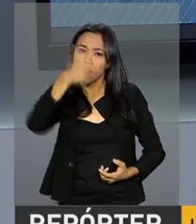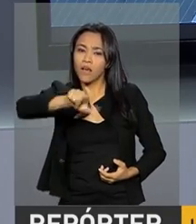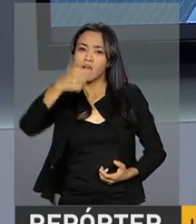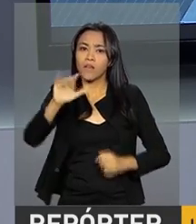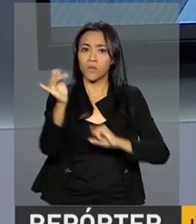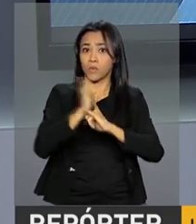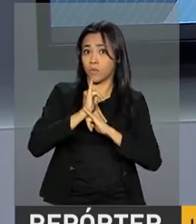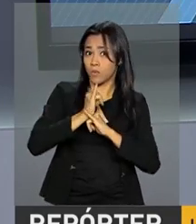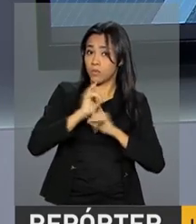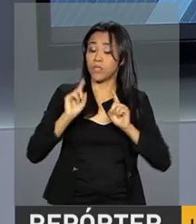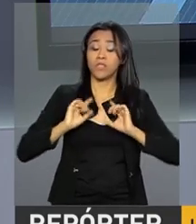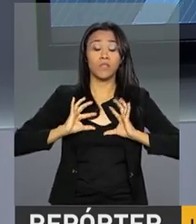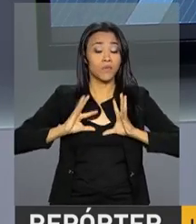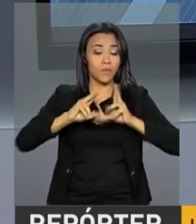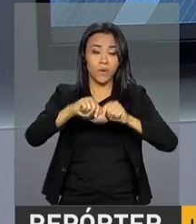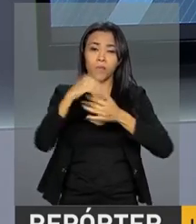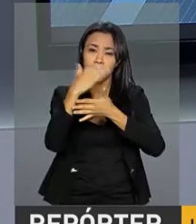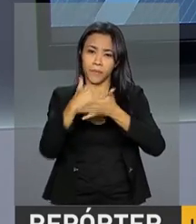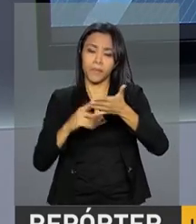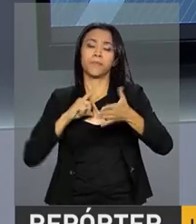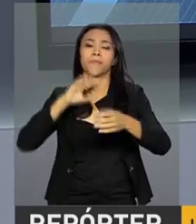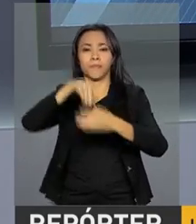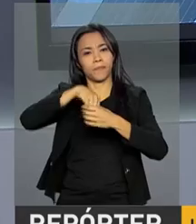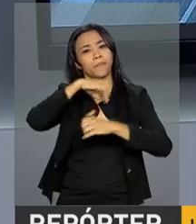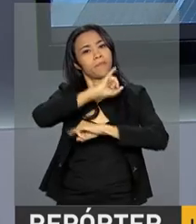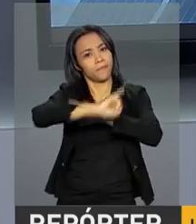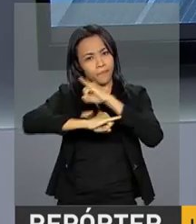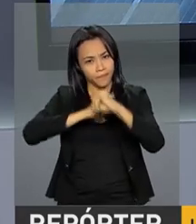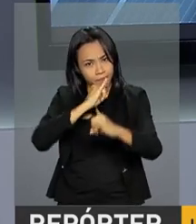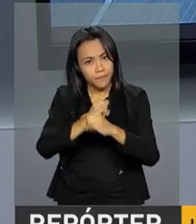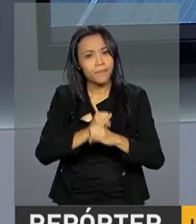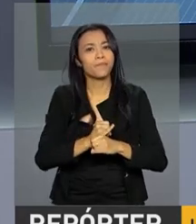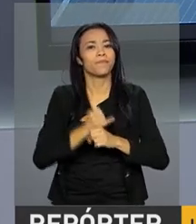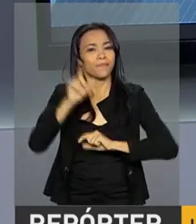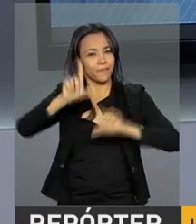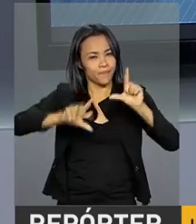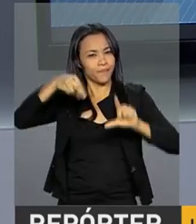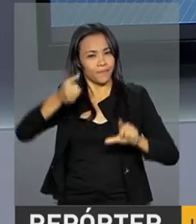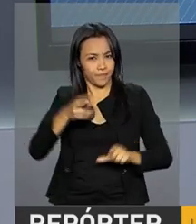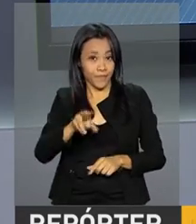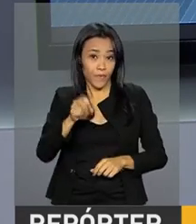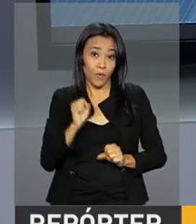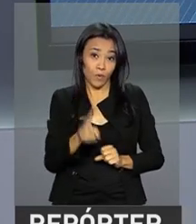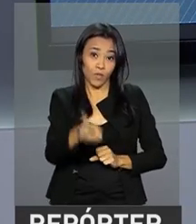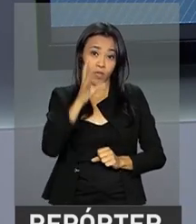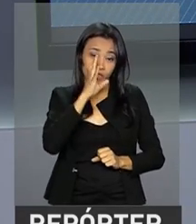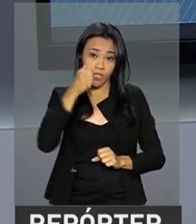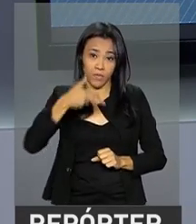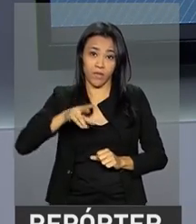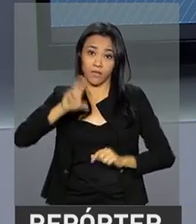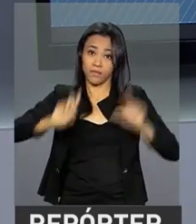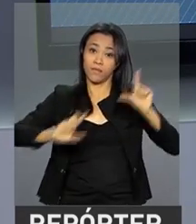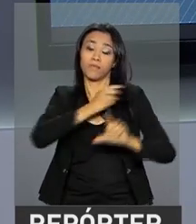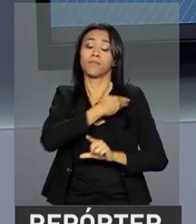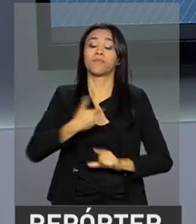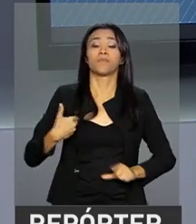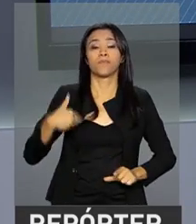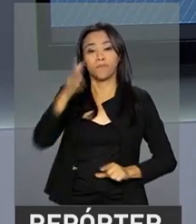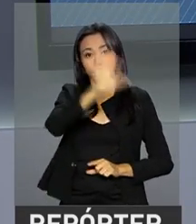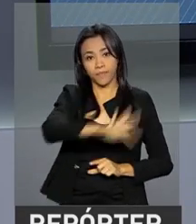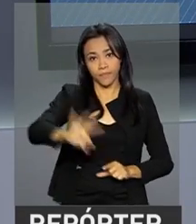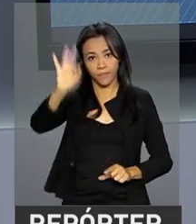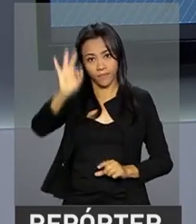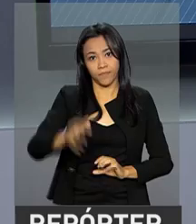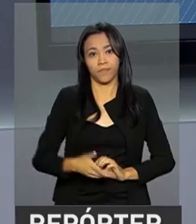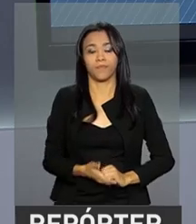no youtube e toda a nossa programação também está na página da nbr na internet continue com a gente na nbr a tv do governo